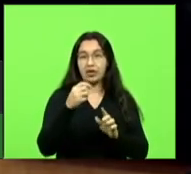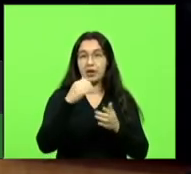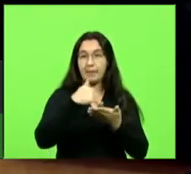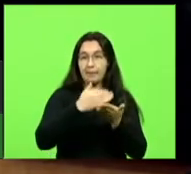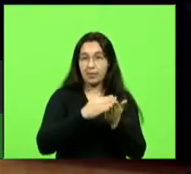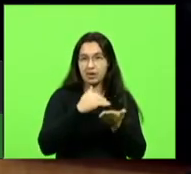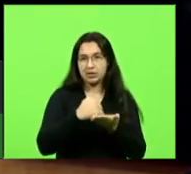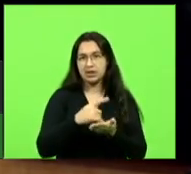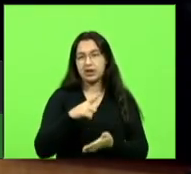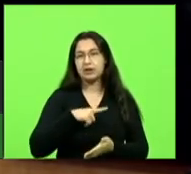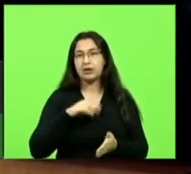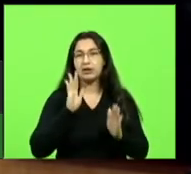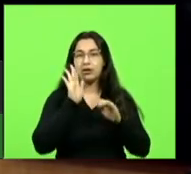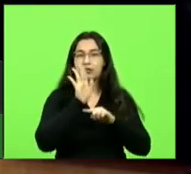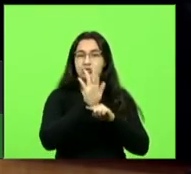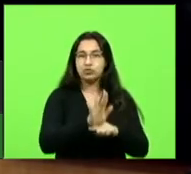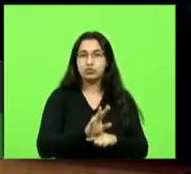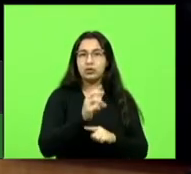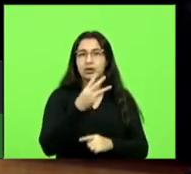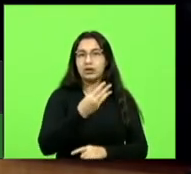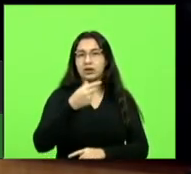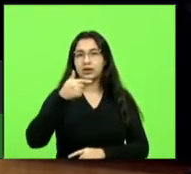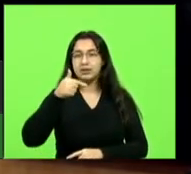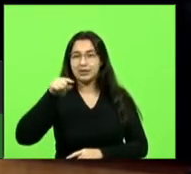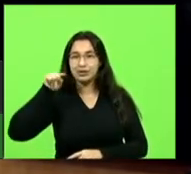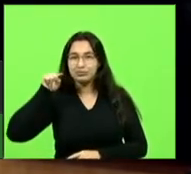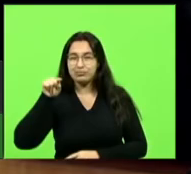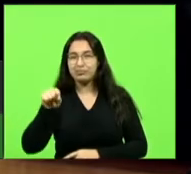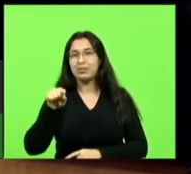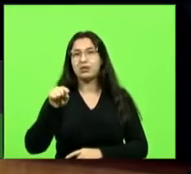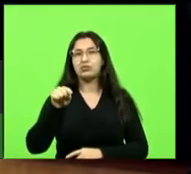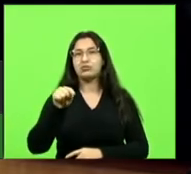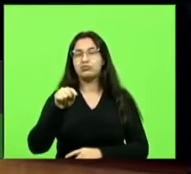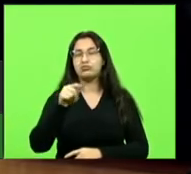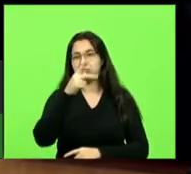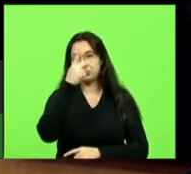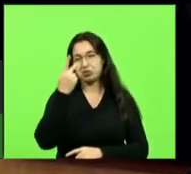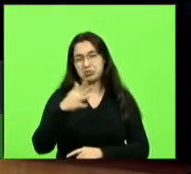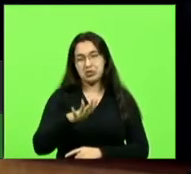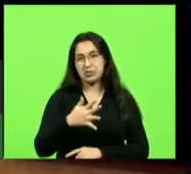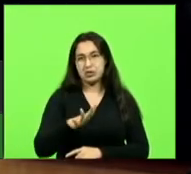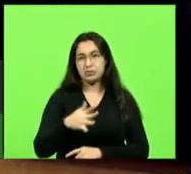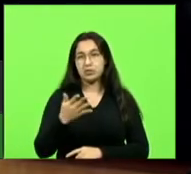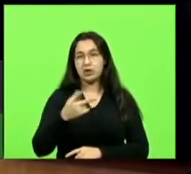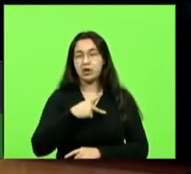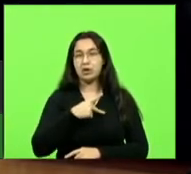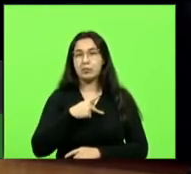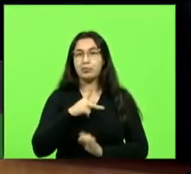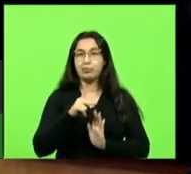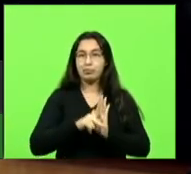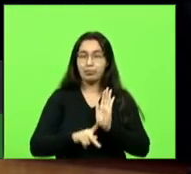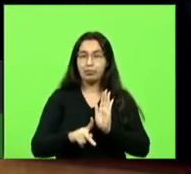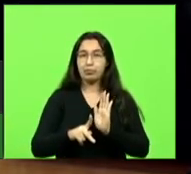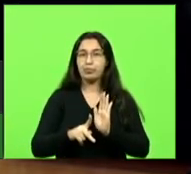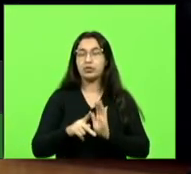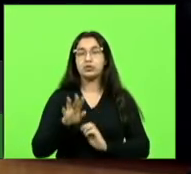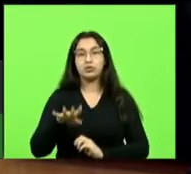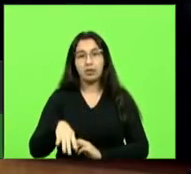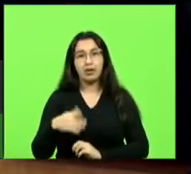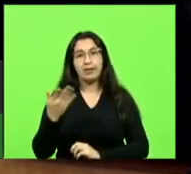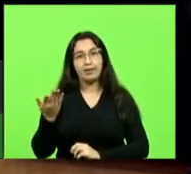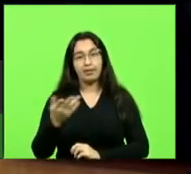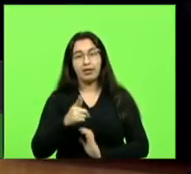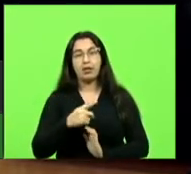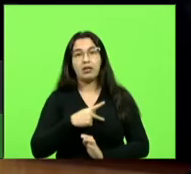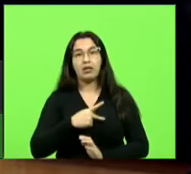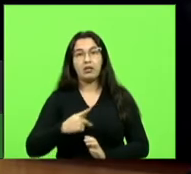esse projeto, essa medida provisória inicialmente da governadora em exercício, Daniela, e que